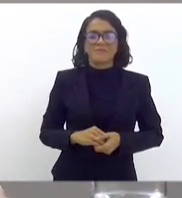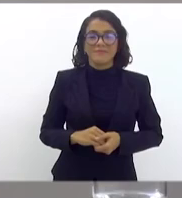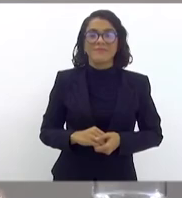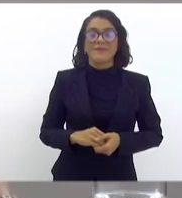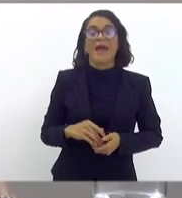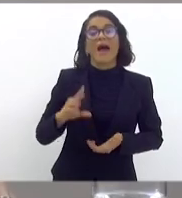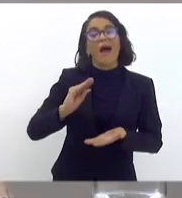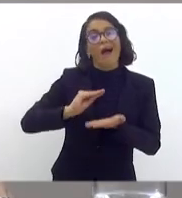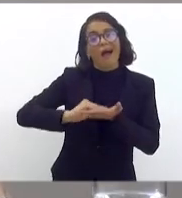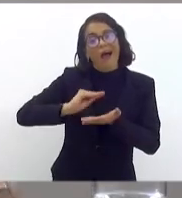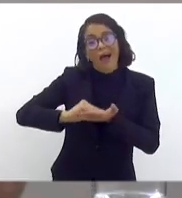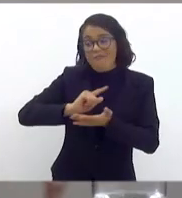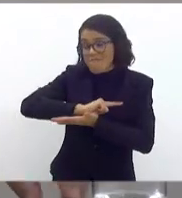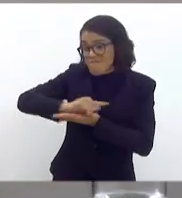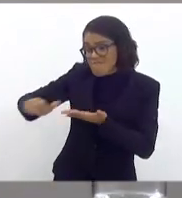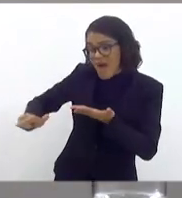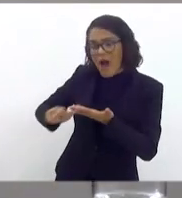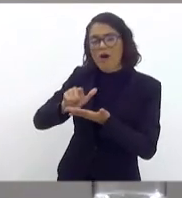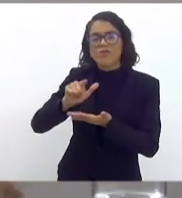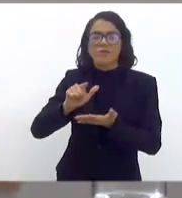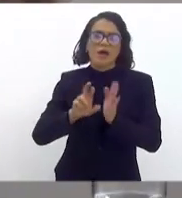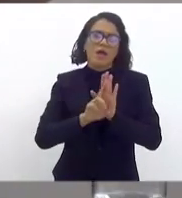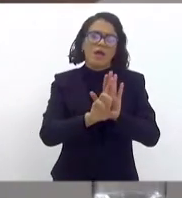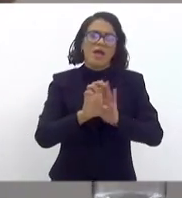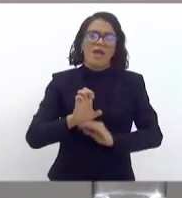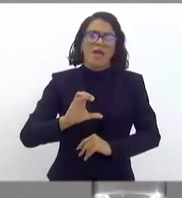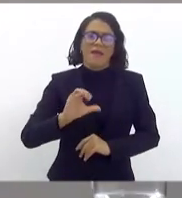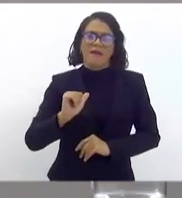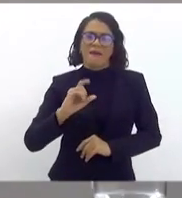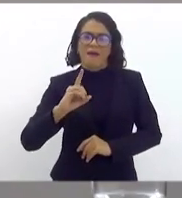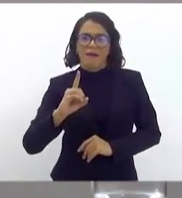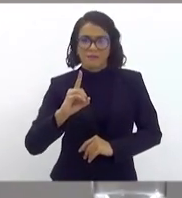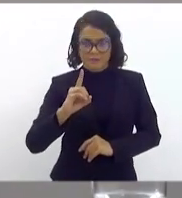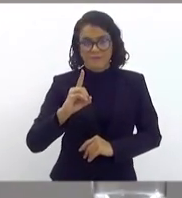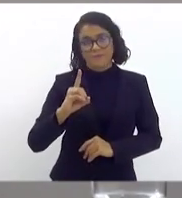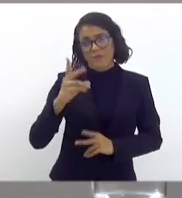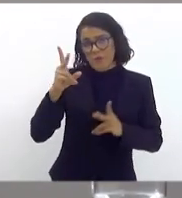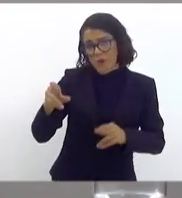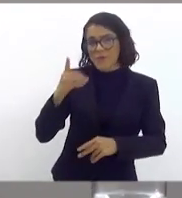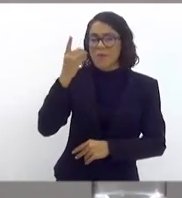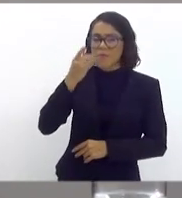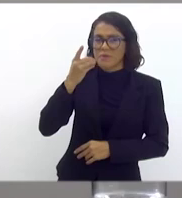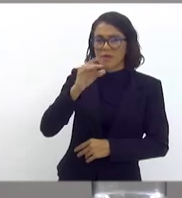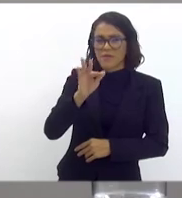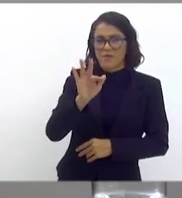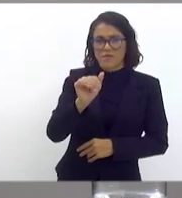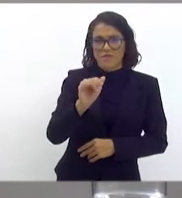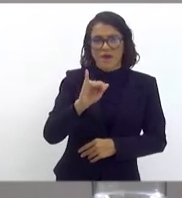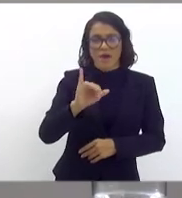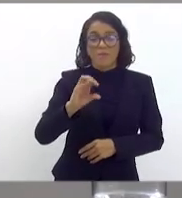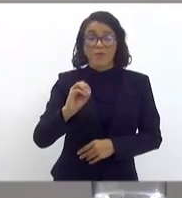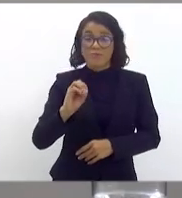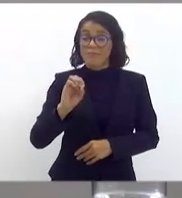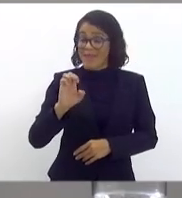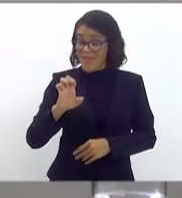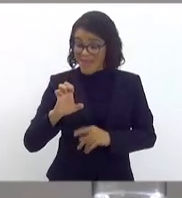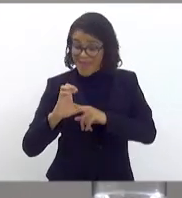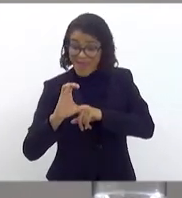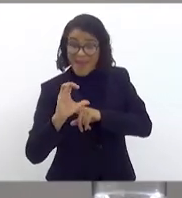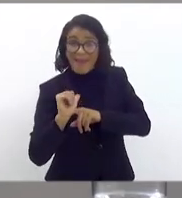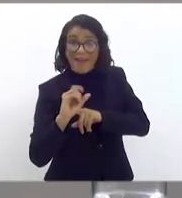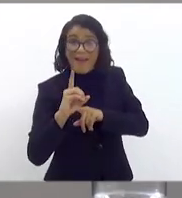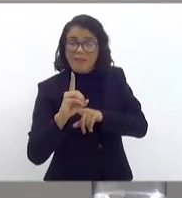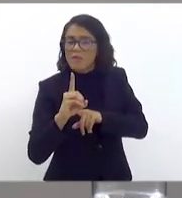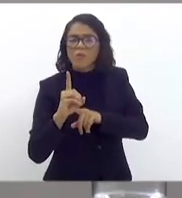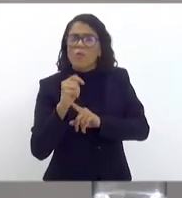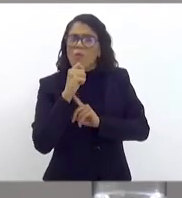a ausência do ECAD, e aí eu reforço o que disse o Arthur, o que disse o deputado Fábio, né? O ECAD não enviou